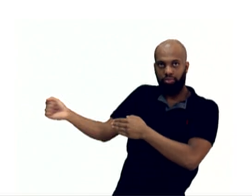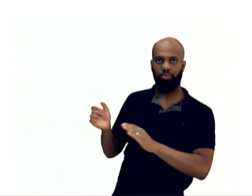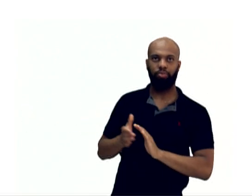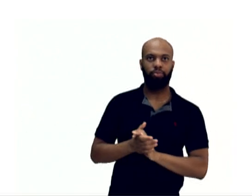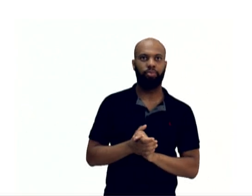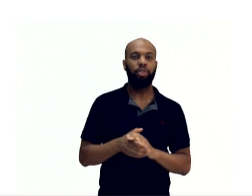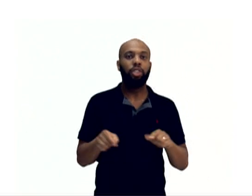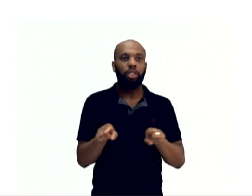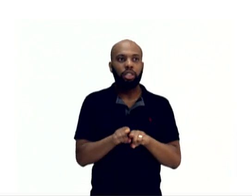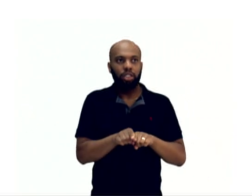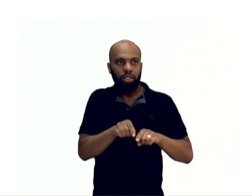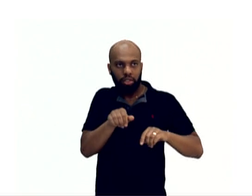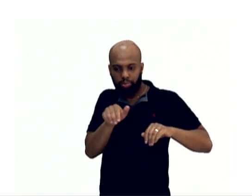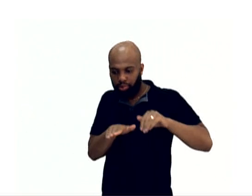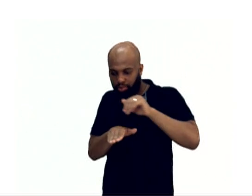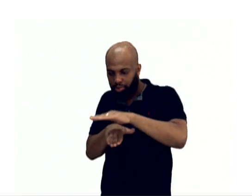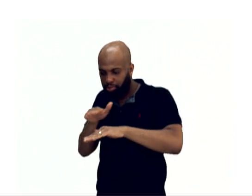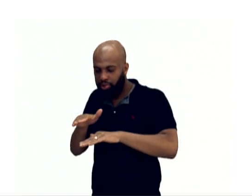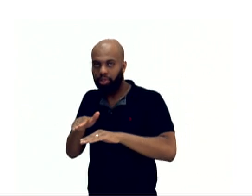ok? Muito bem.